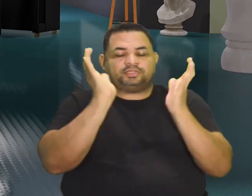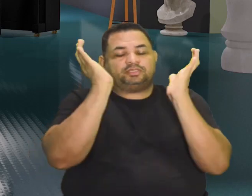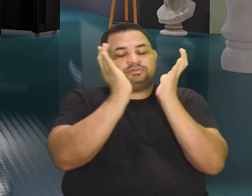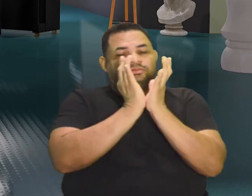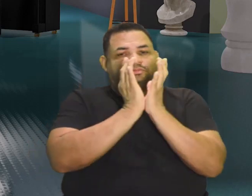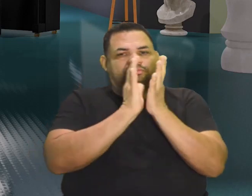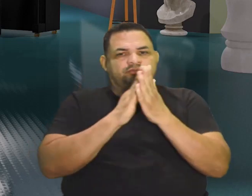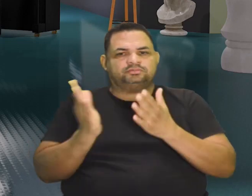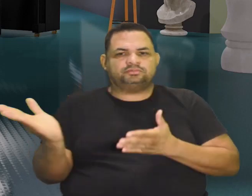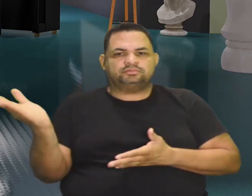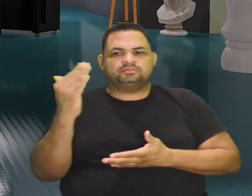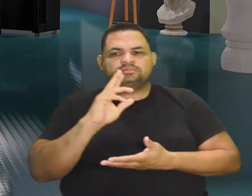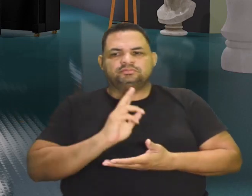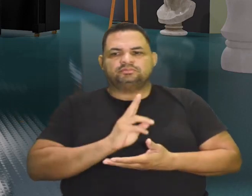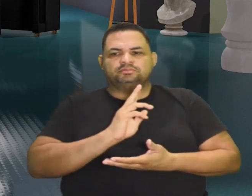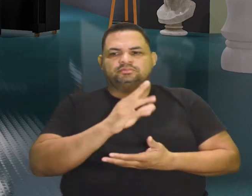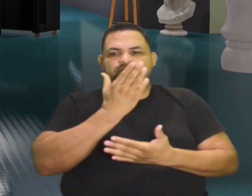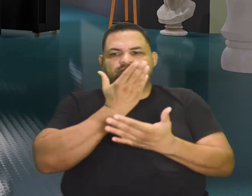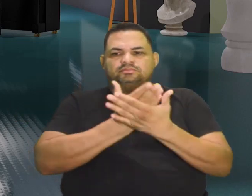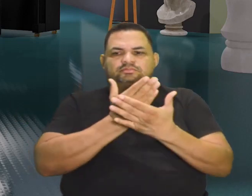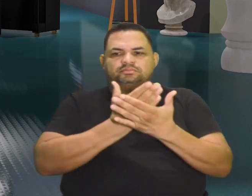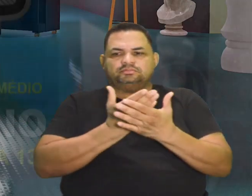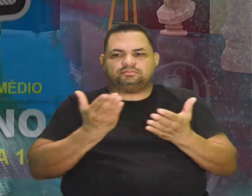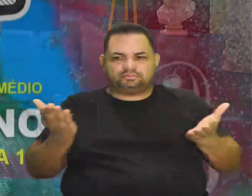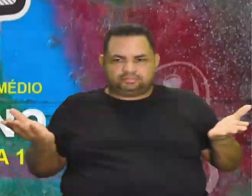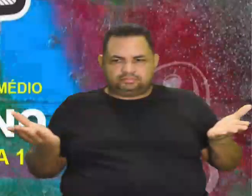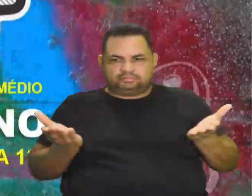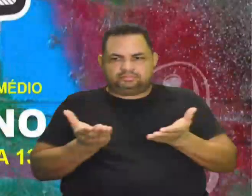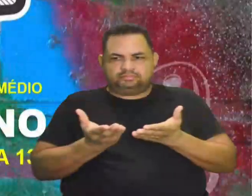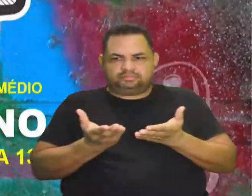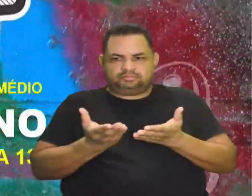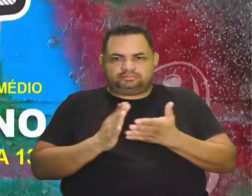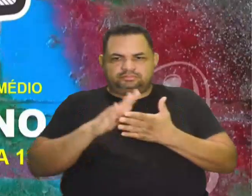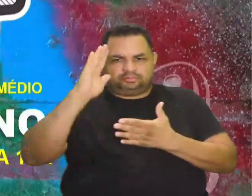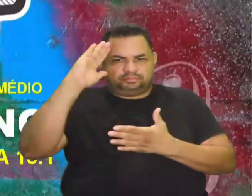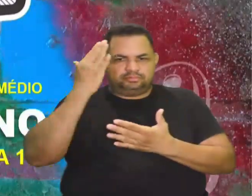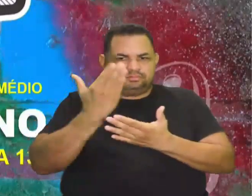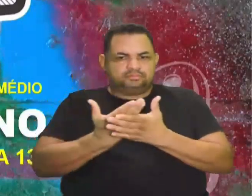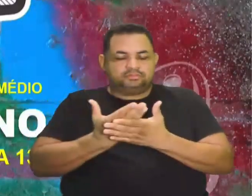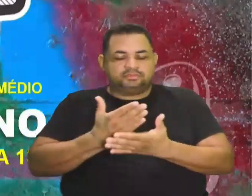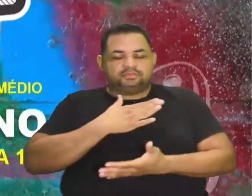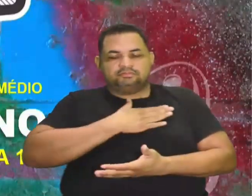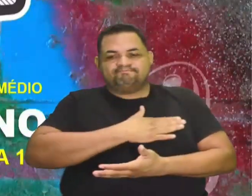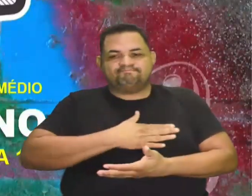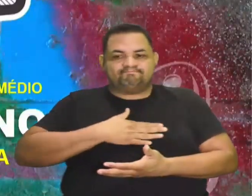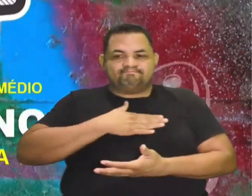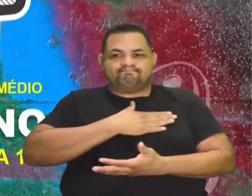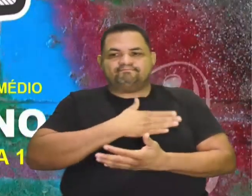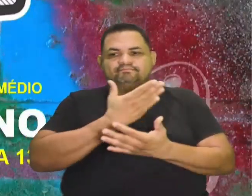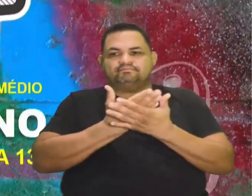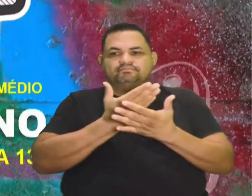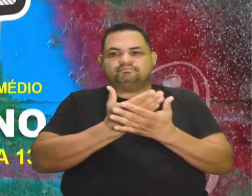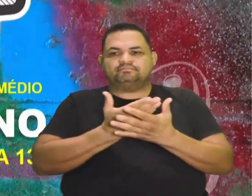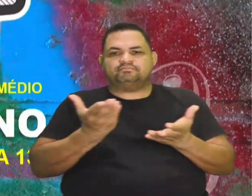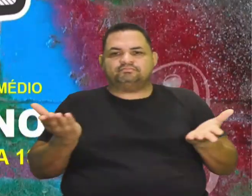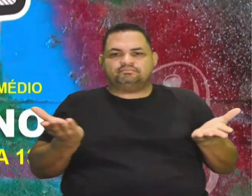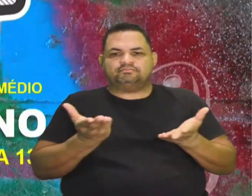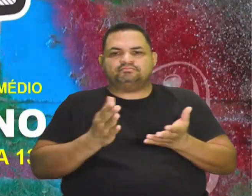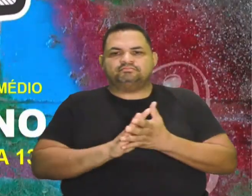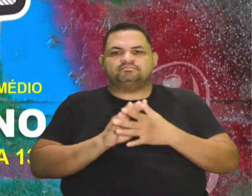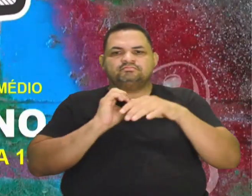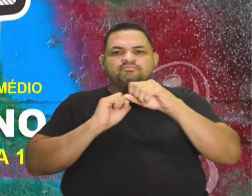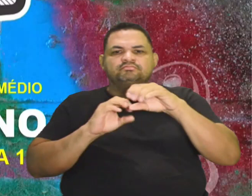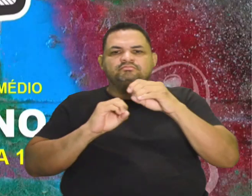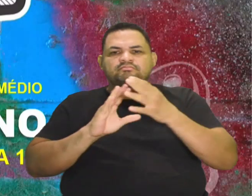Então, vamos seguir com a nossa aula de hoje. Eu acredito que vocês vão gostar dessa aula. É uma aula que aborda aí